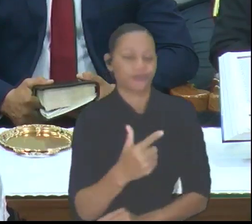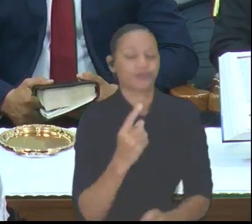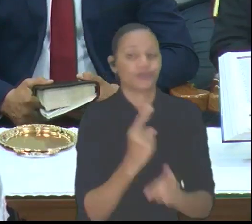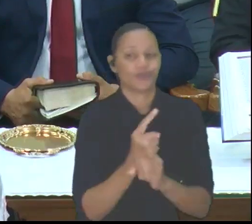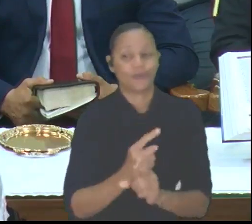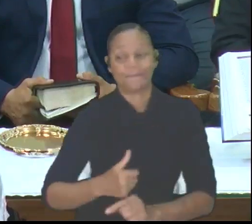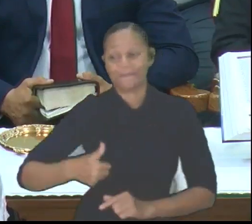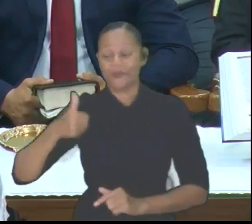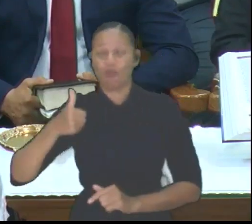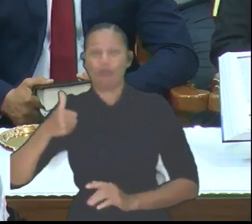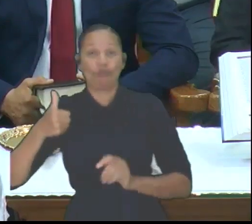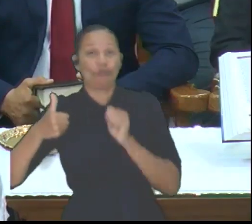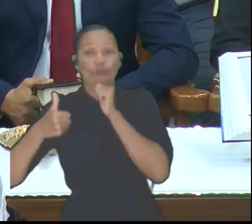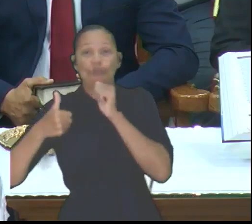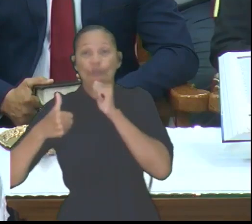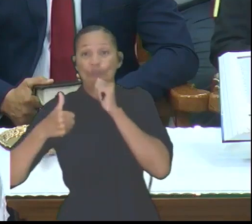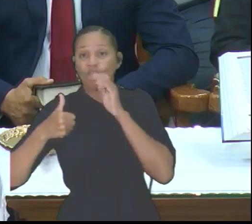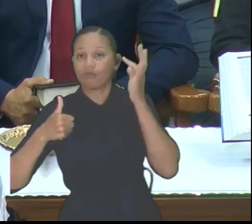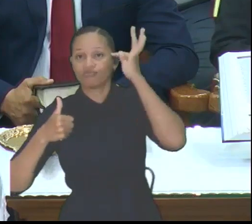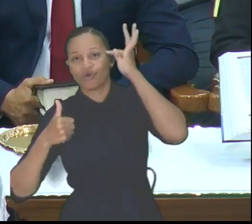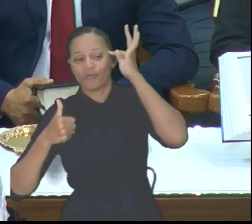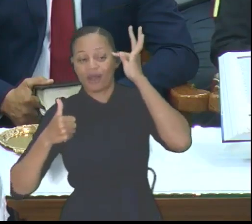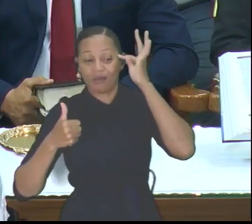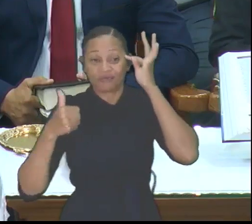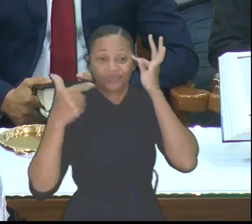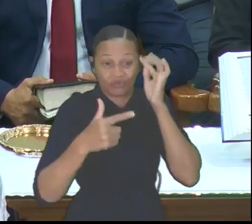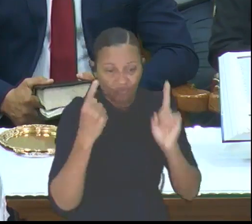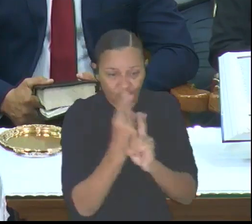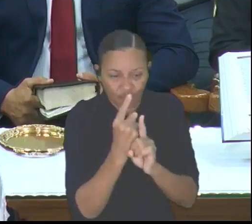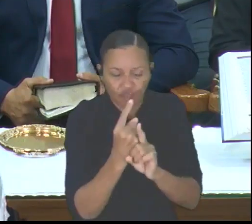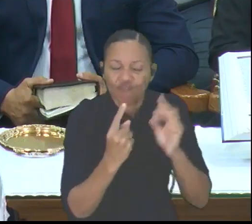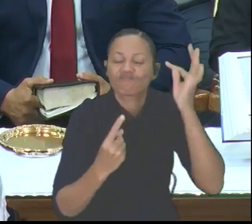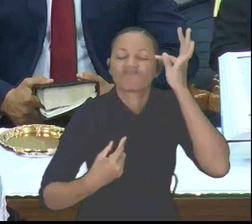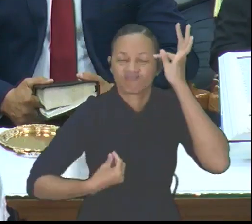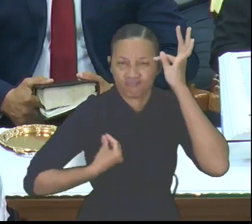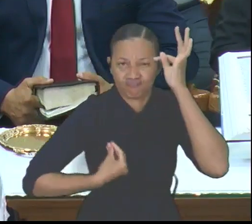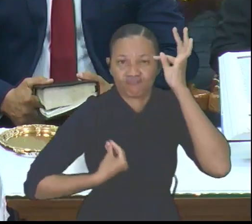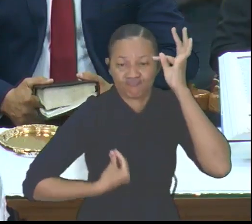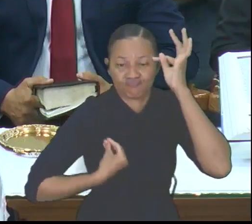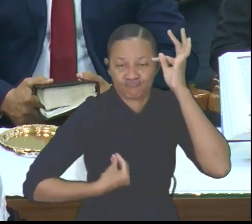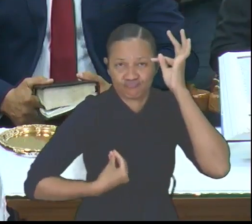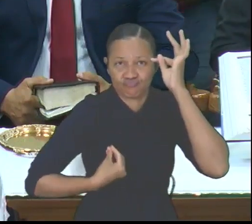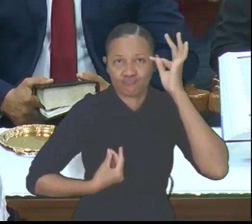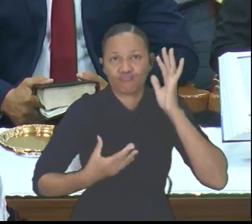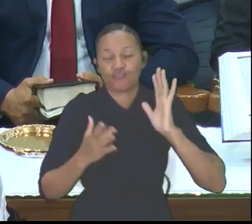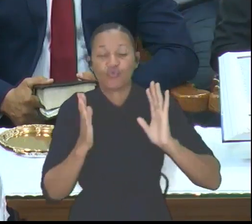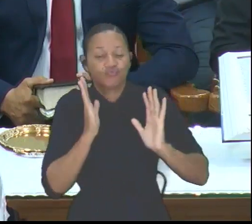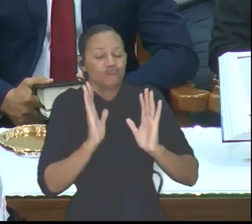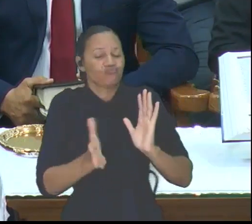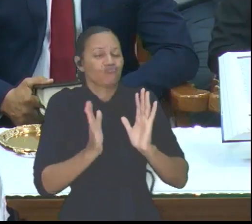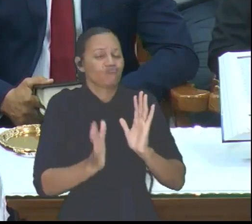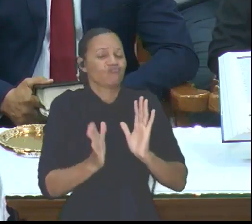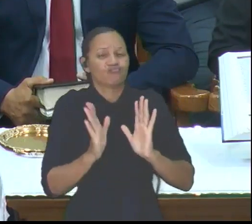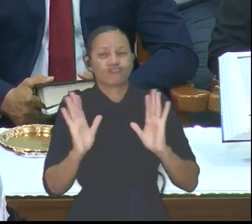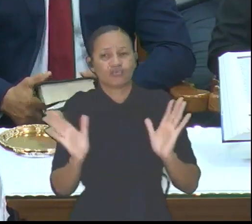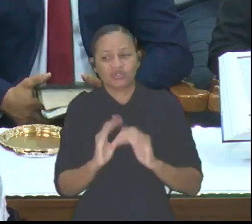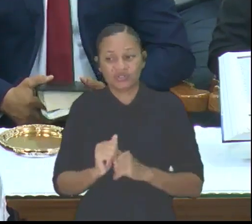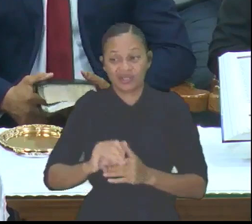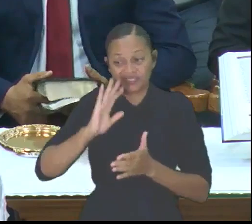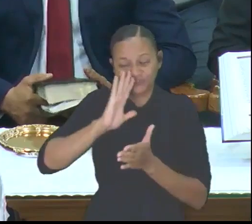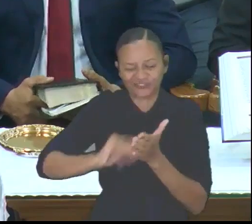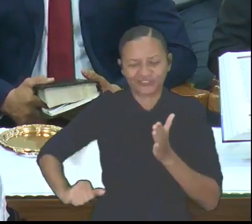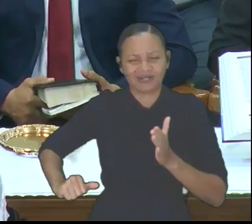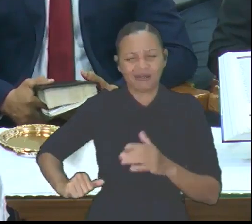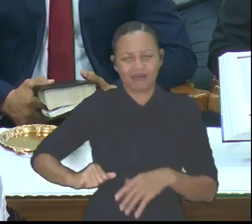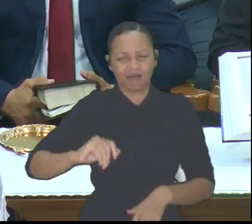presença de um discípulo. O primeiro, Tomé estava ausente. É claro, estou tirando já o traidor da